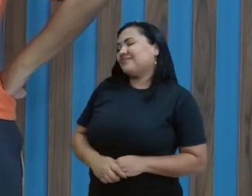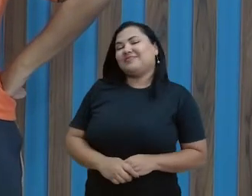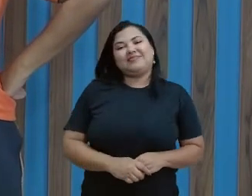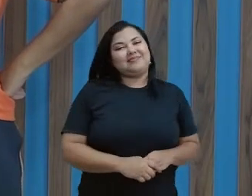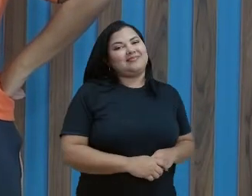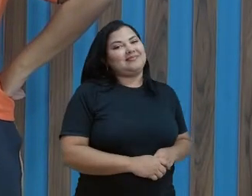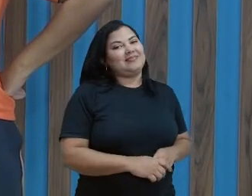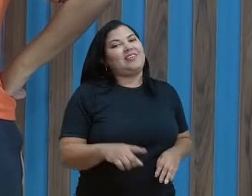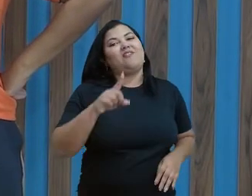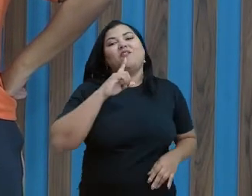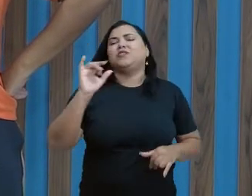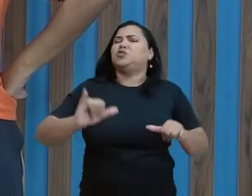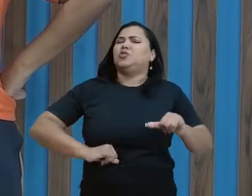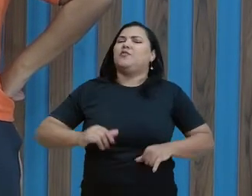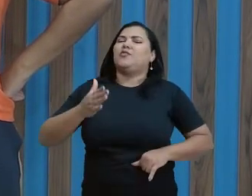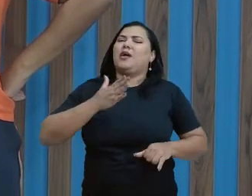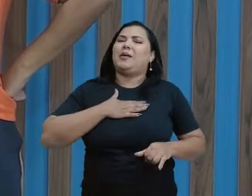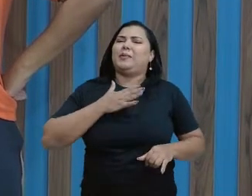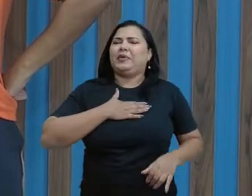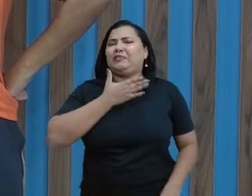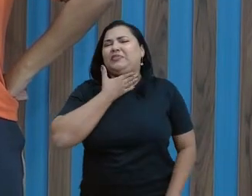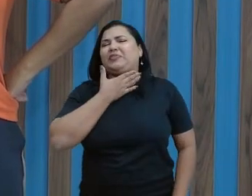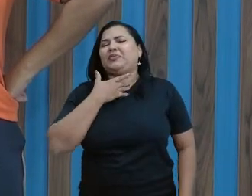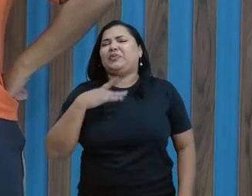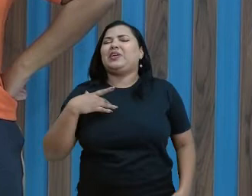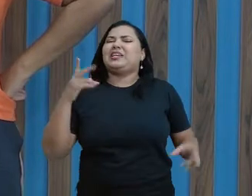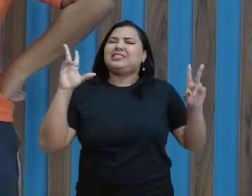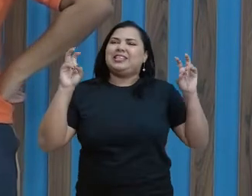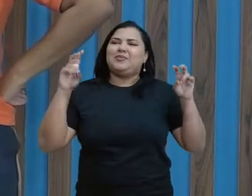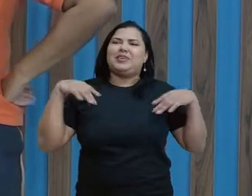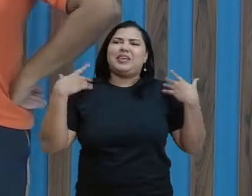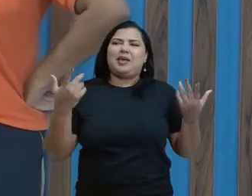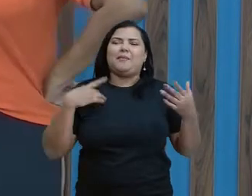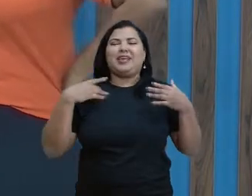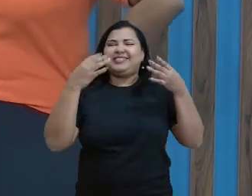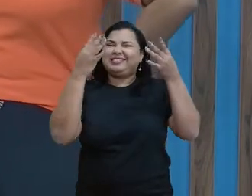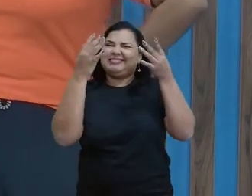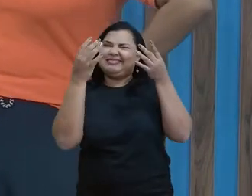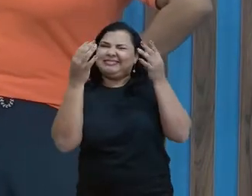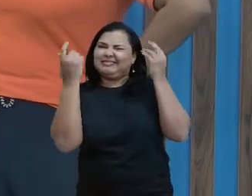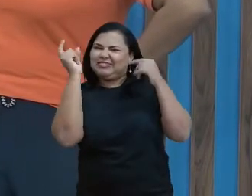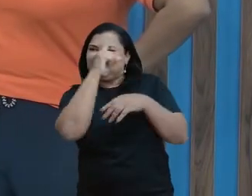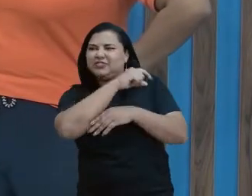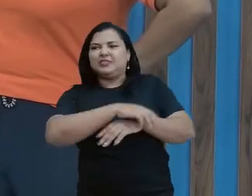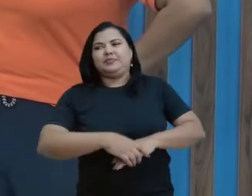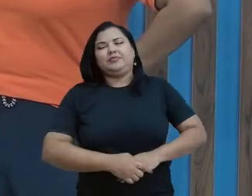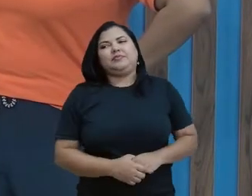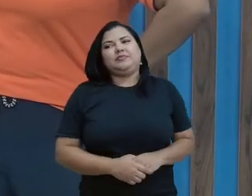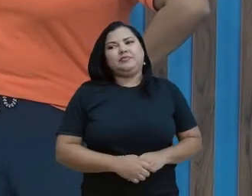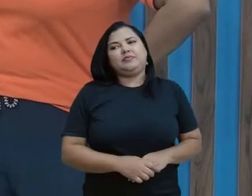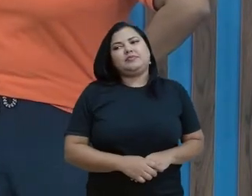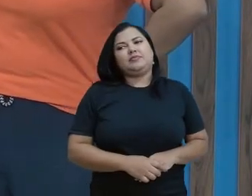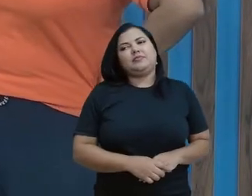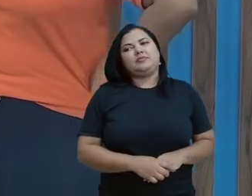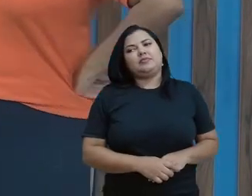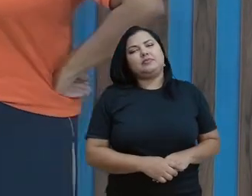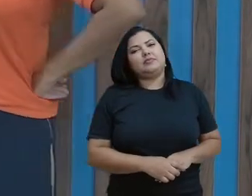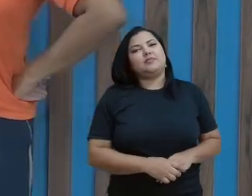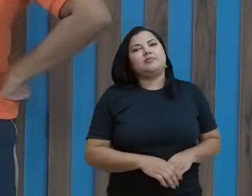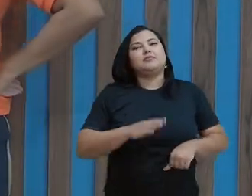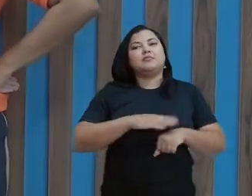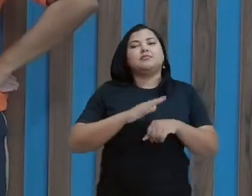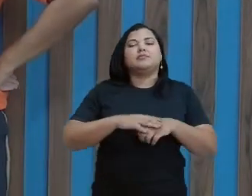com a minha voz mesmo, com esse assunto que é bem espinhosinho, né? Então, ó, quando eu